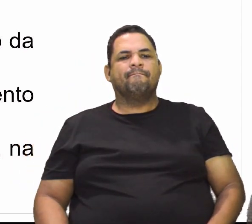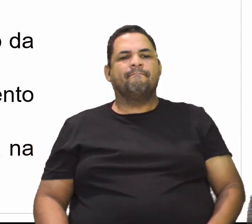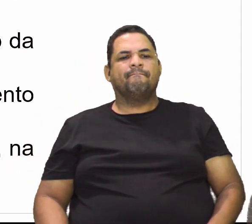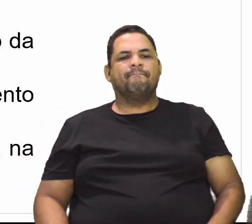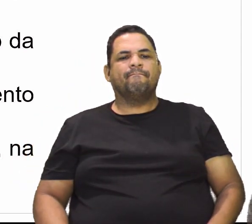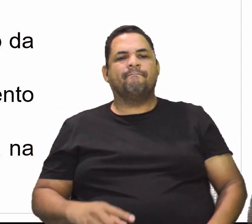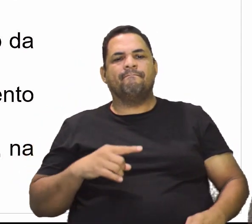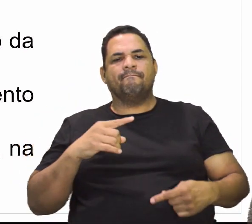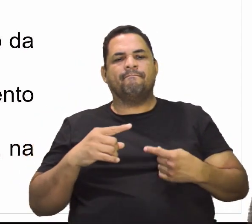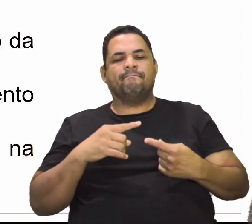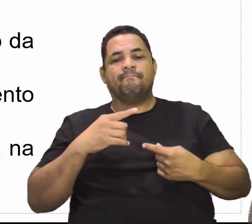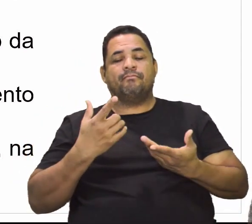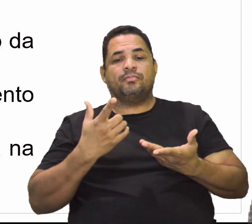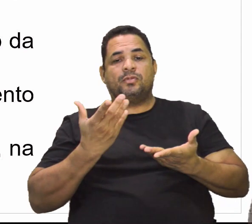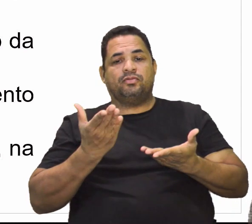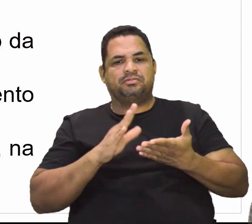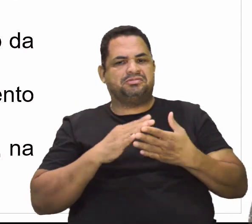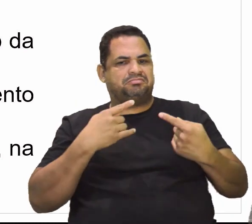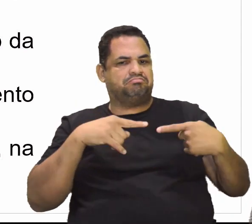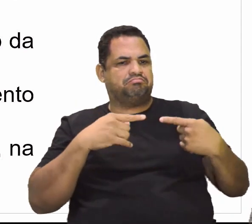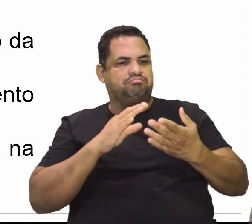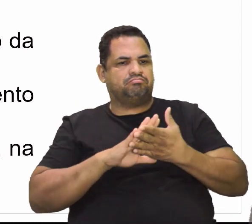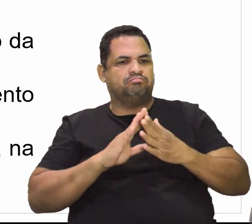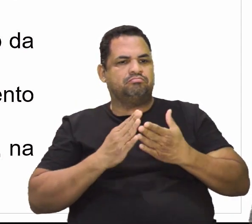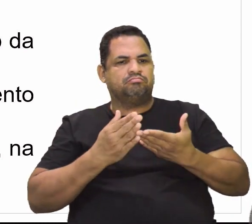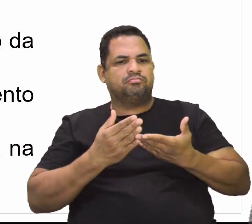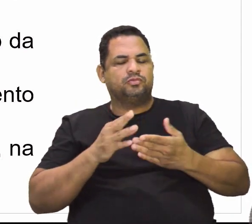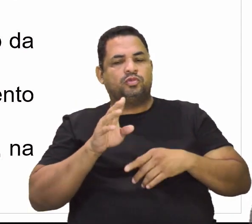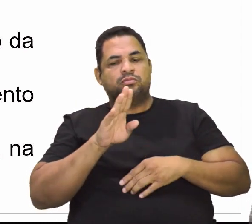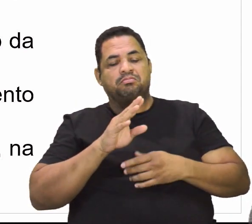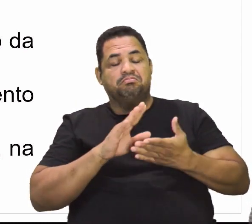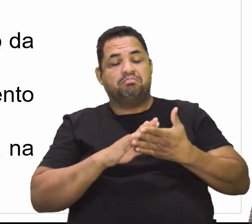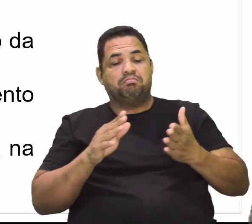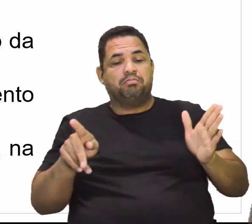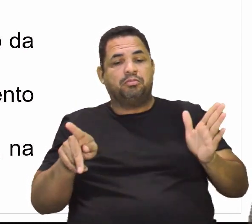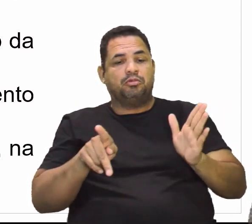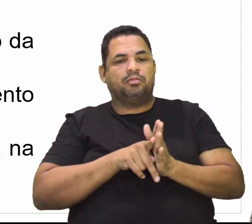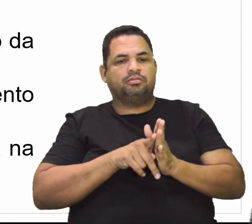foi objeto de controvérsia, sobretudo nos meios da Igreja Católica.